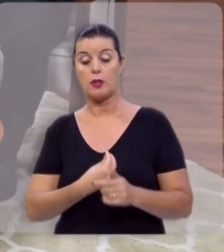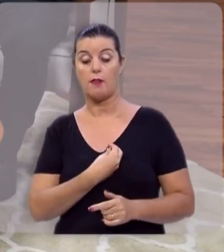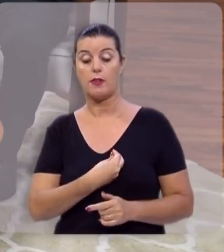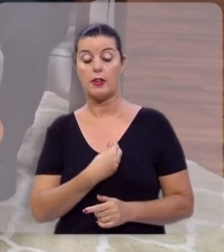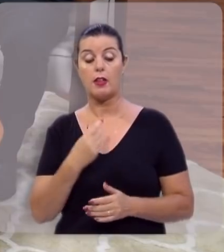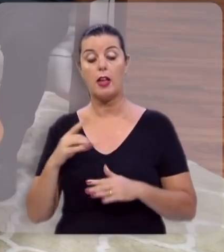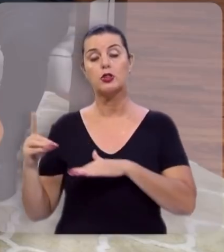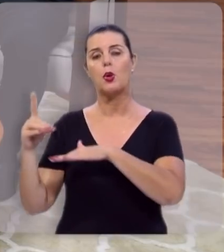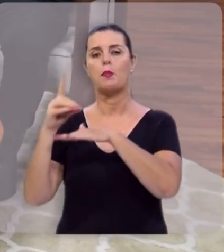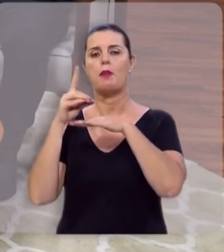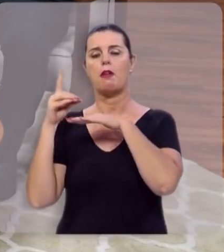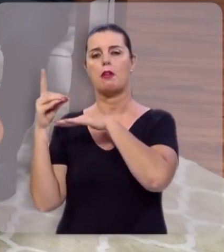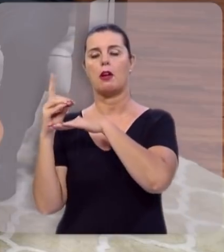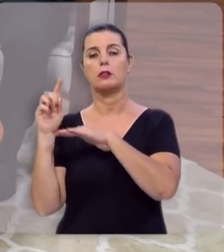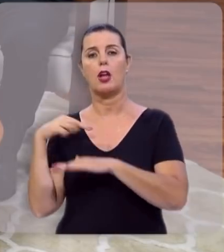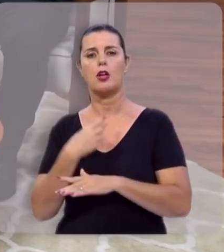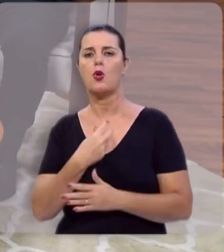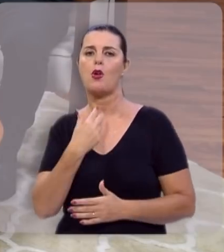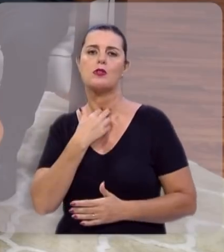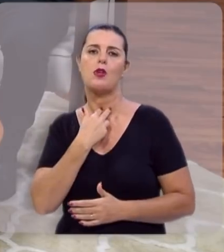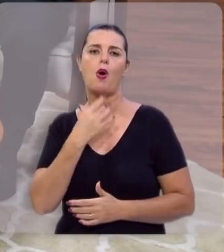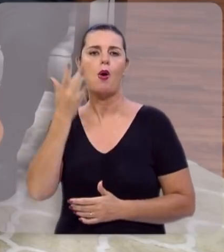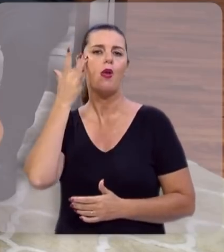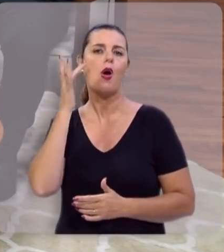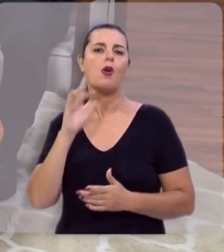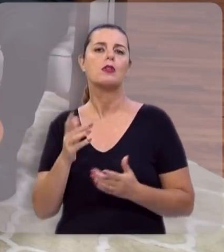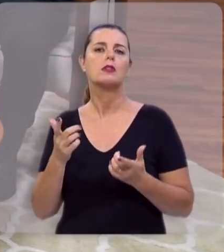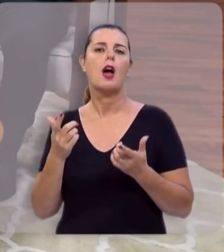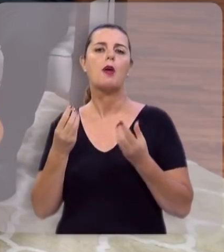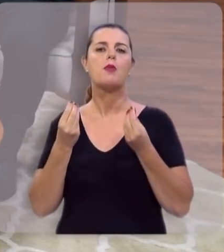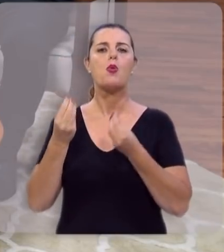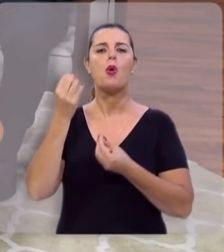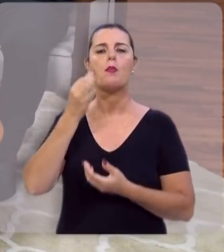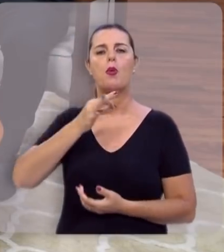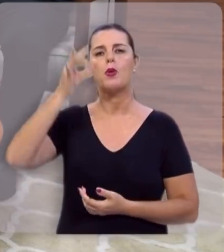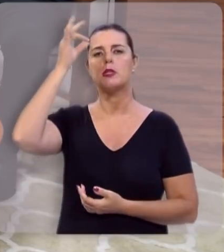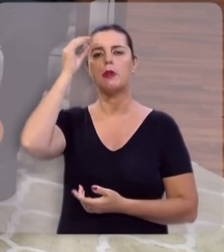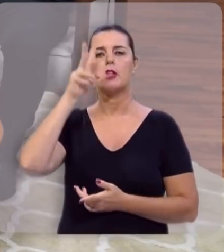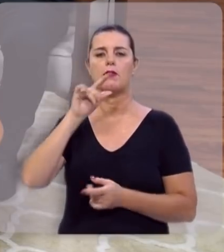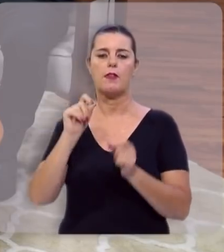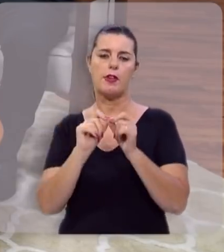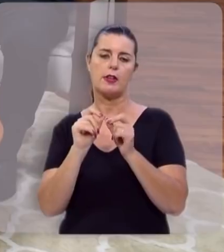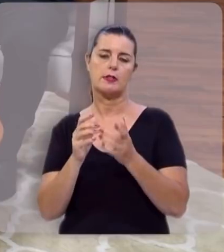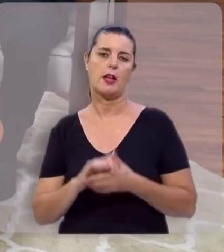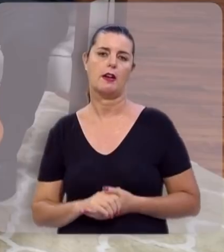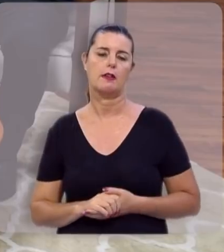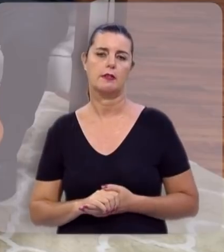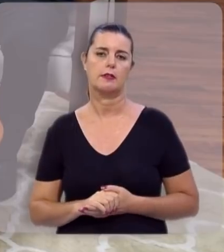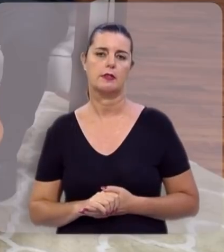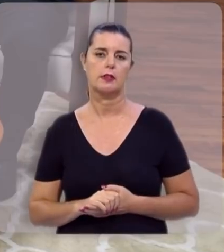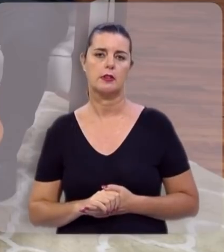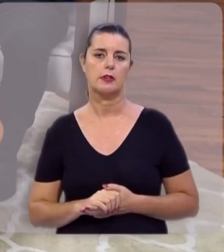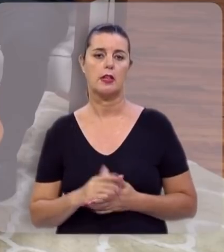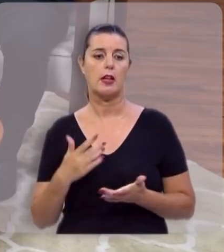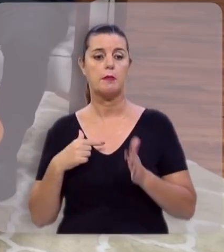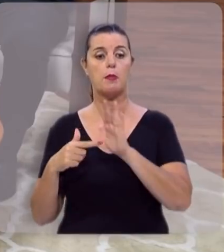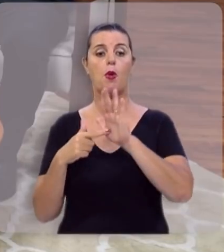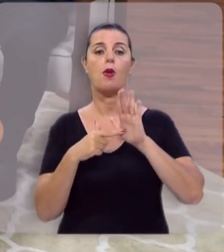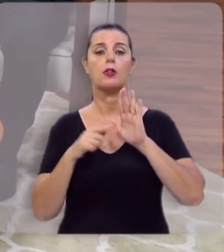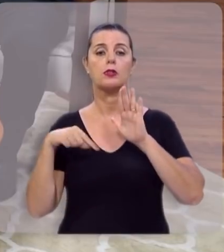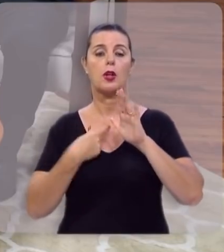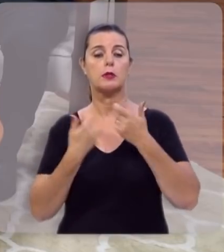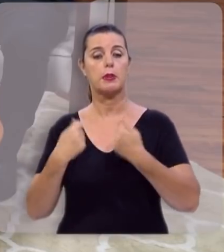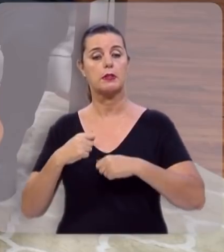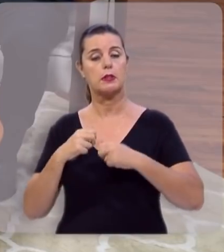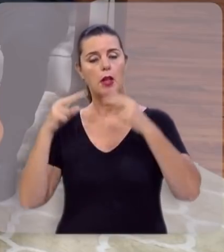regeneração é soberana. E nós não sabemos quem o Espírito vai regenerar. Não sabes de onde vem nem para onde vai.